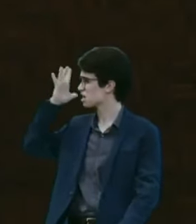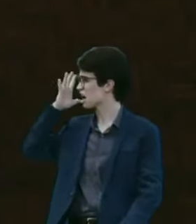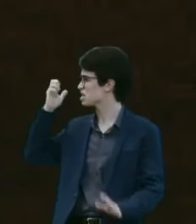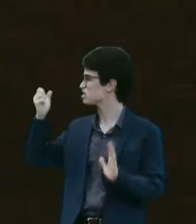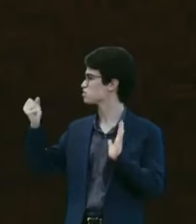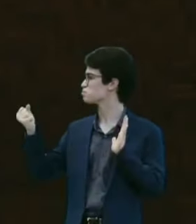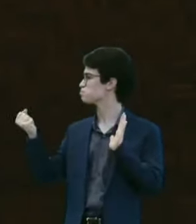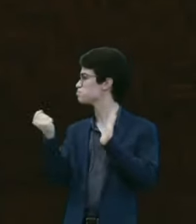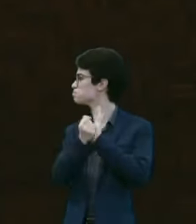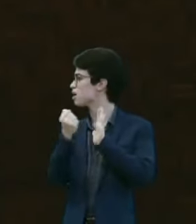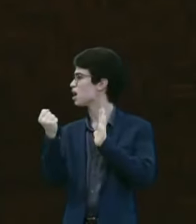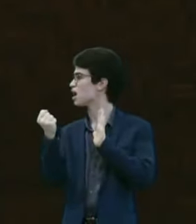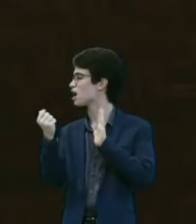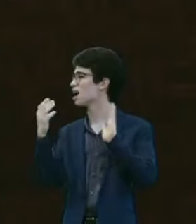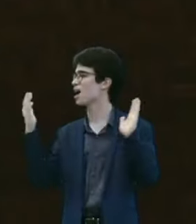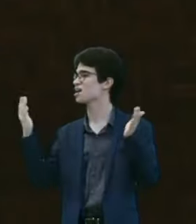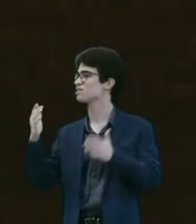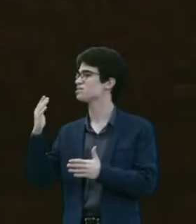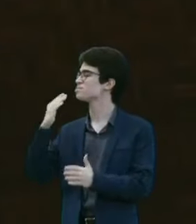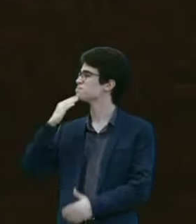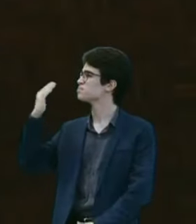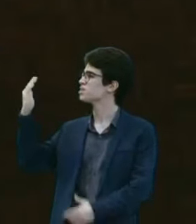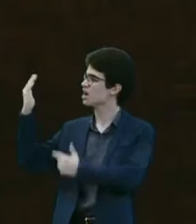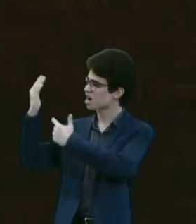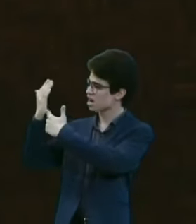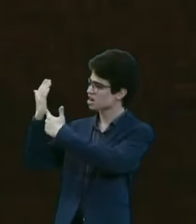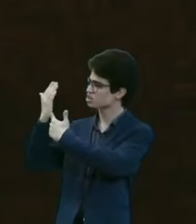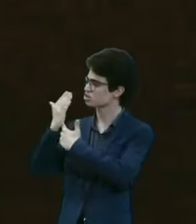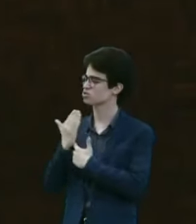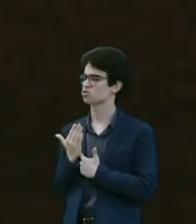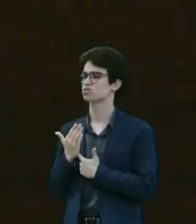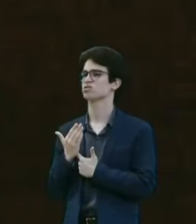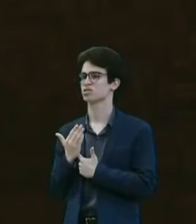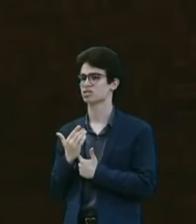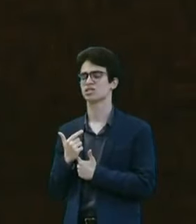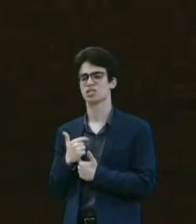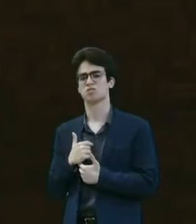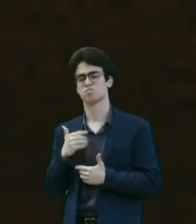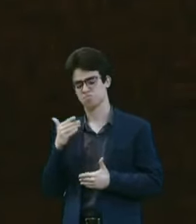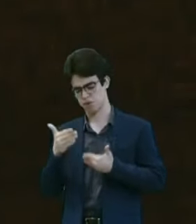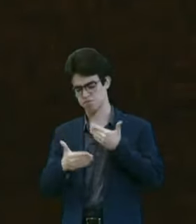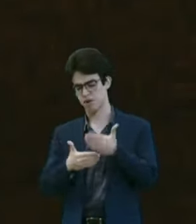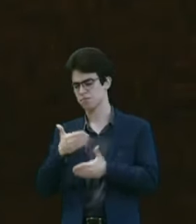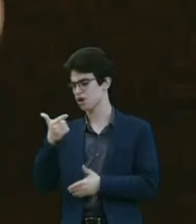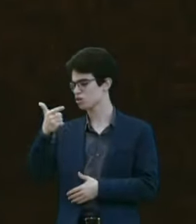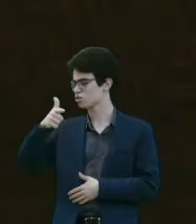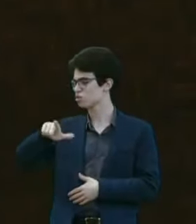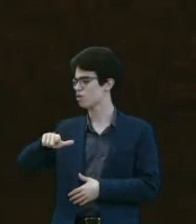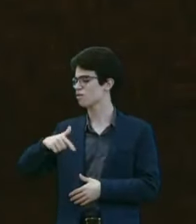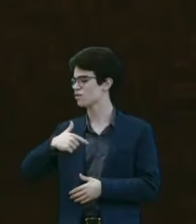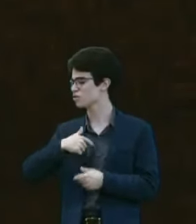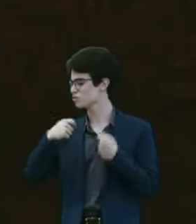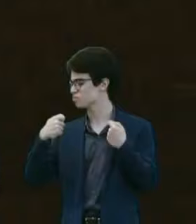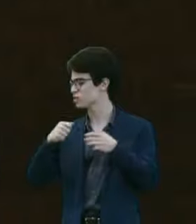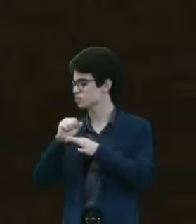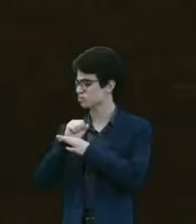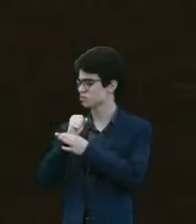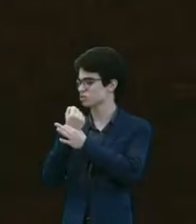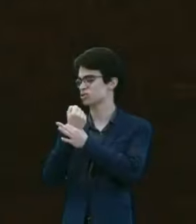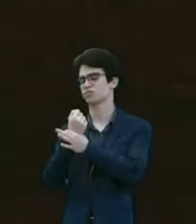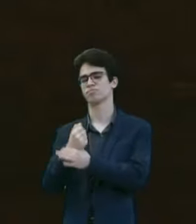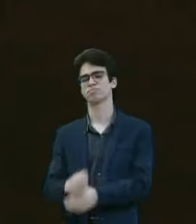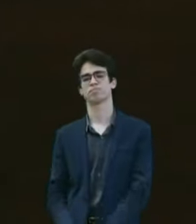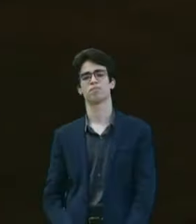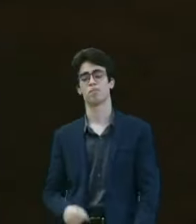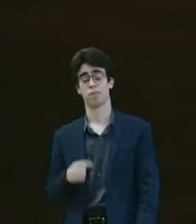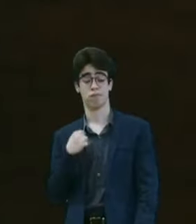graça. E eu quero a tua ajuda para reconstruir a minha casa e proteger os meus. Nós